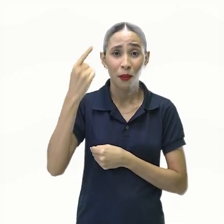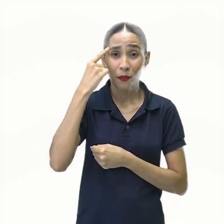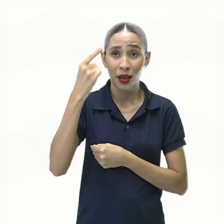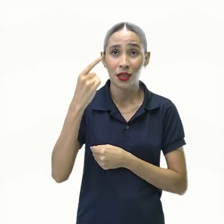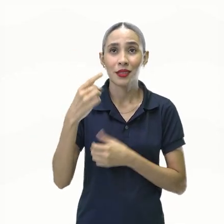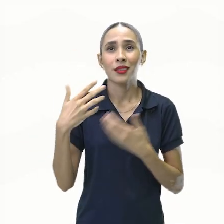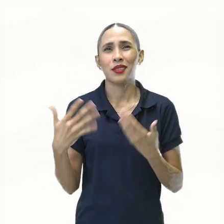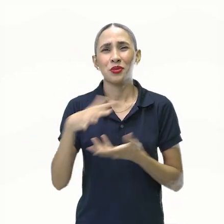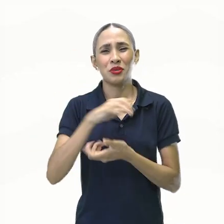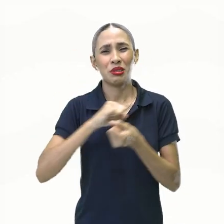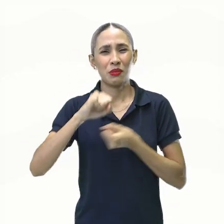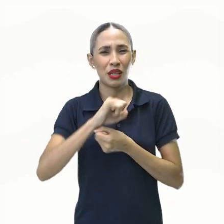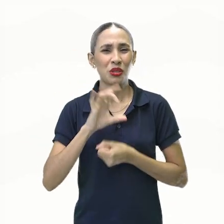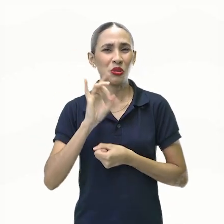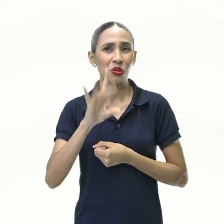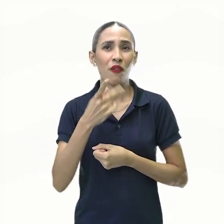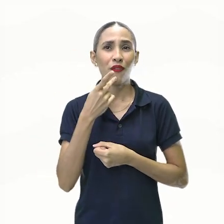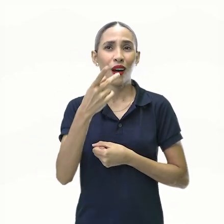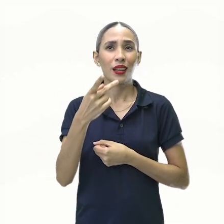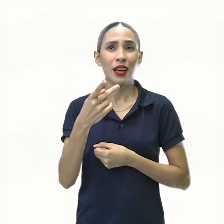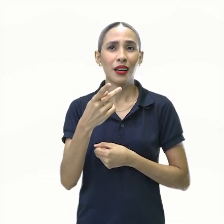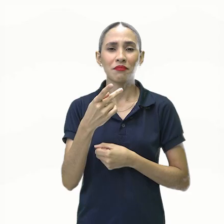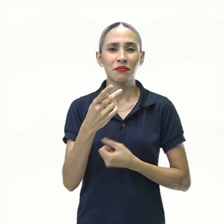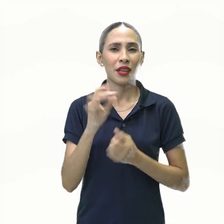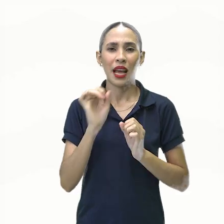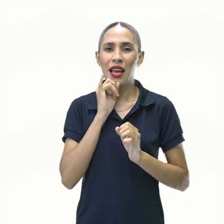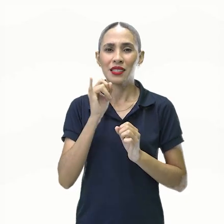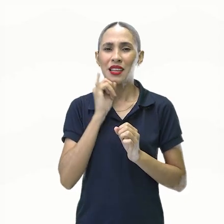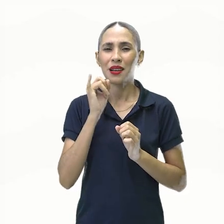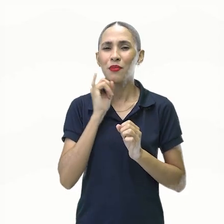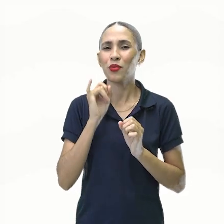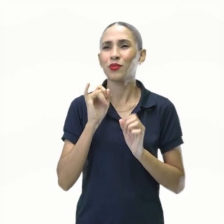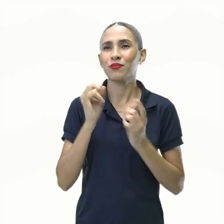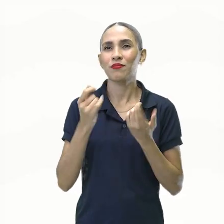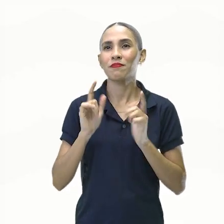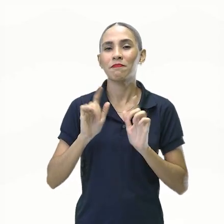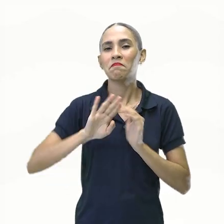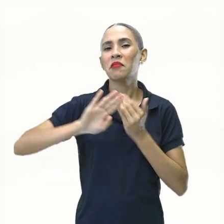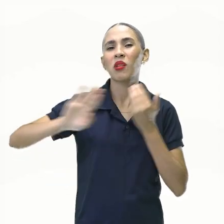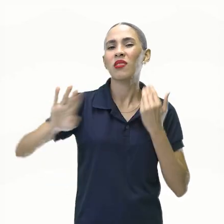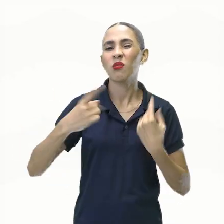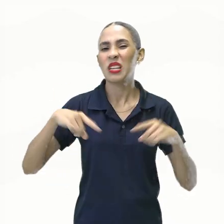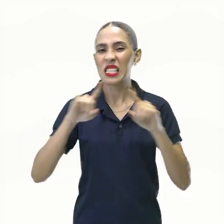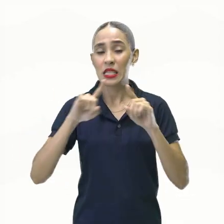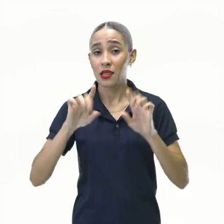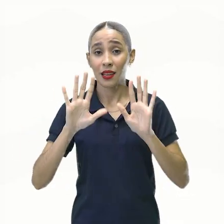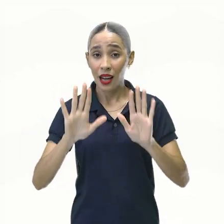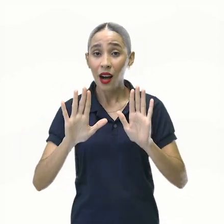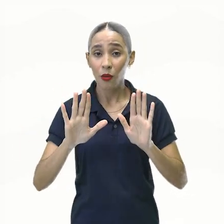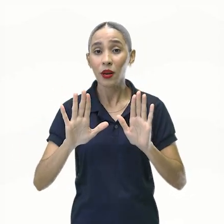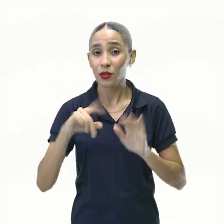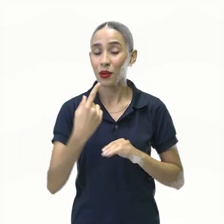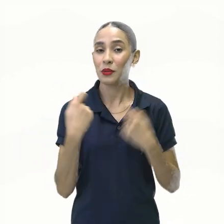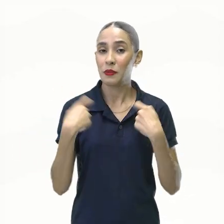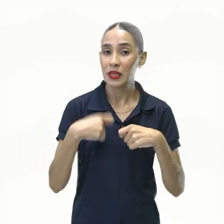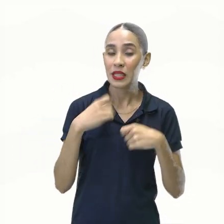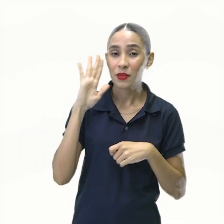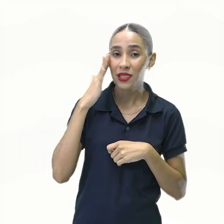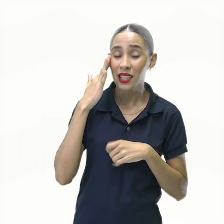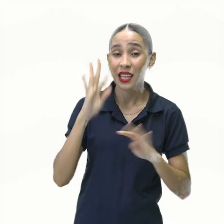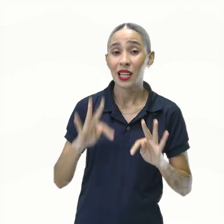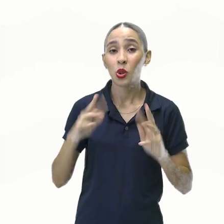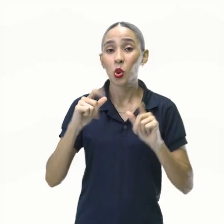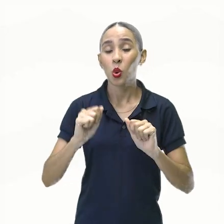pense, sustentabilidade é só para ser falada de longe. Não, ela começa conosco. Logo, nós temos que entender